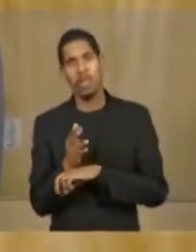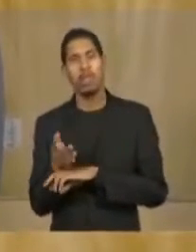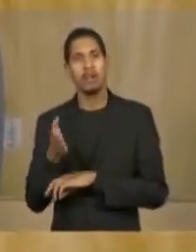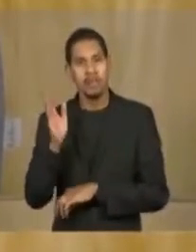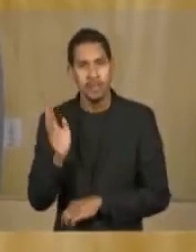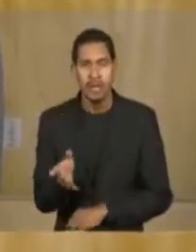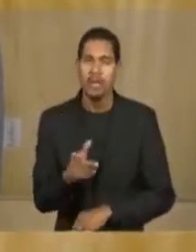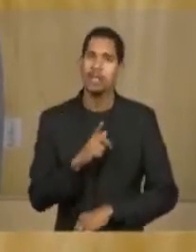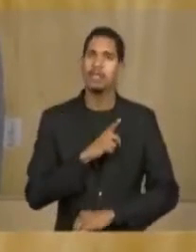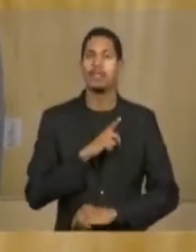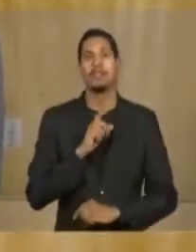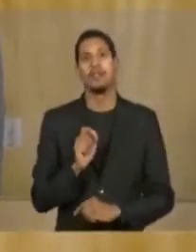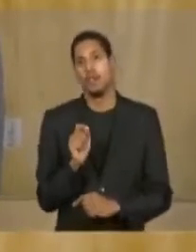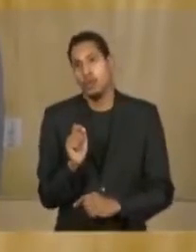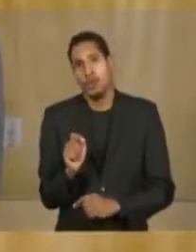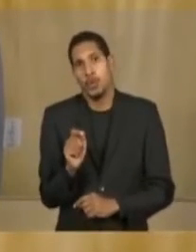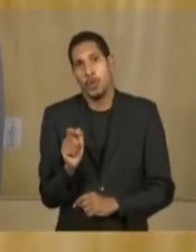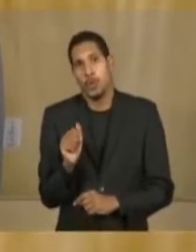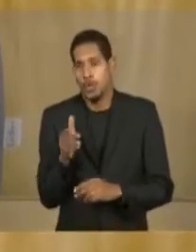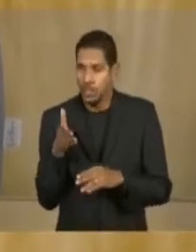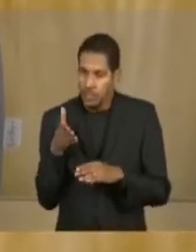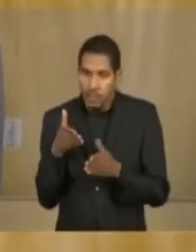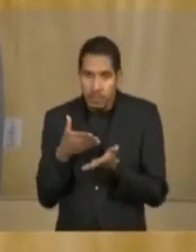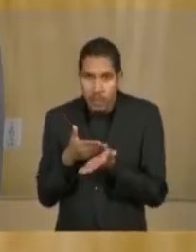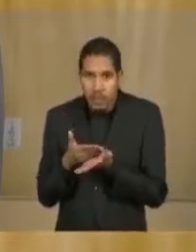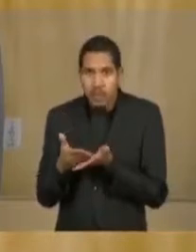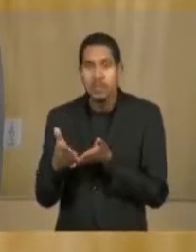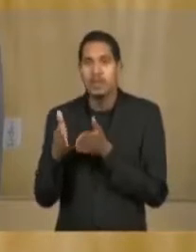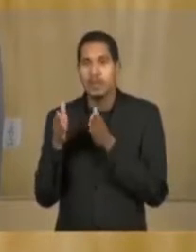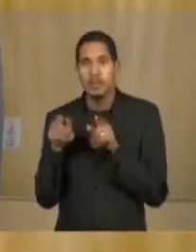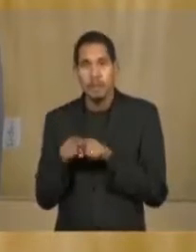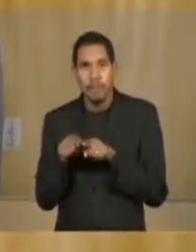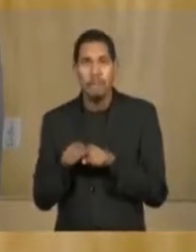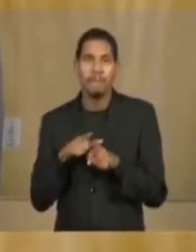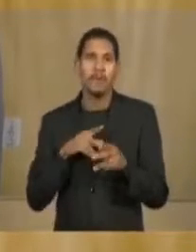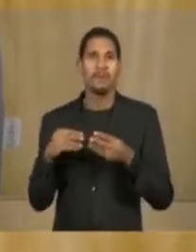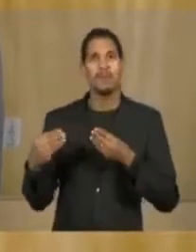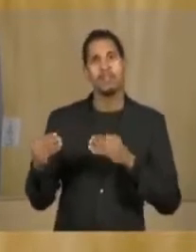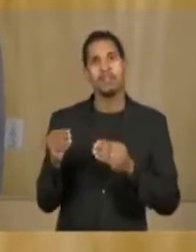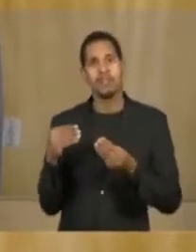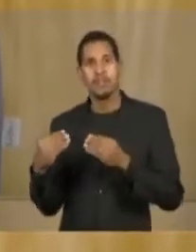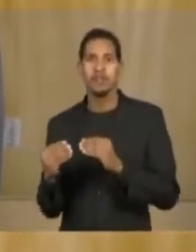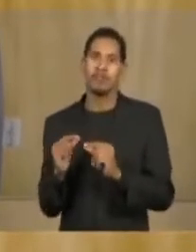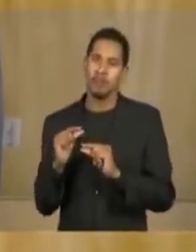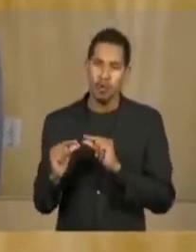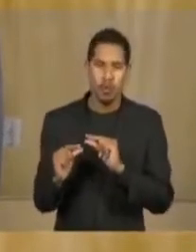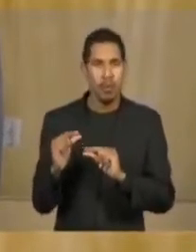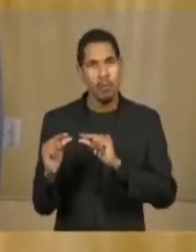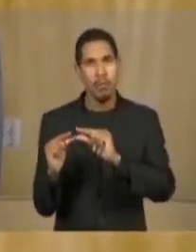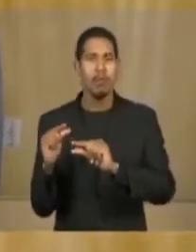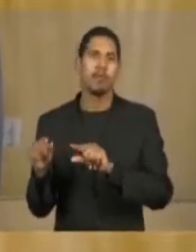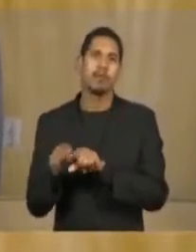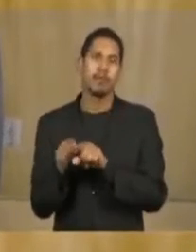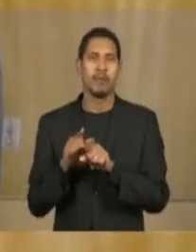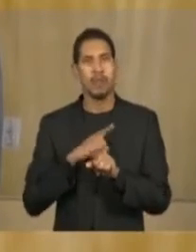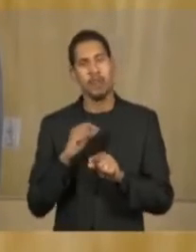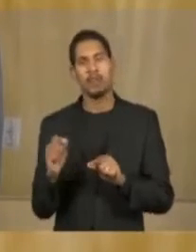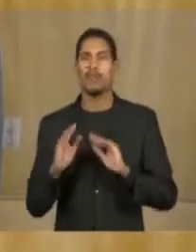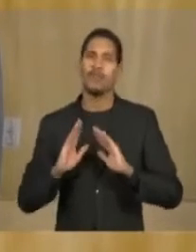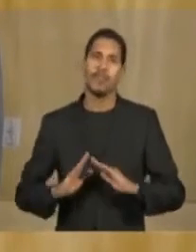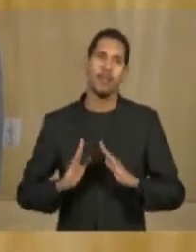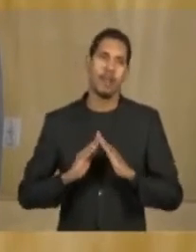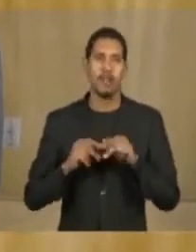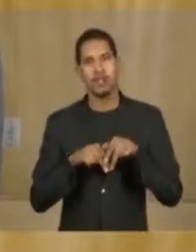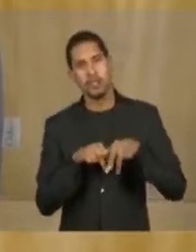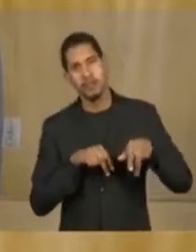quase entrando na fase de um relaxamento progressivo das medidas de distanciamento,